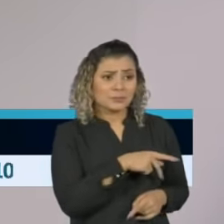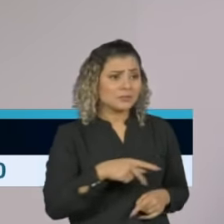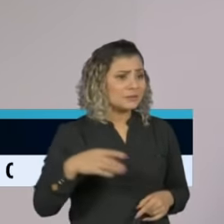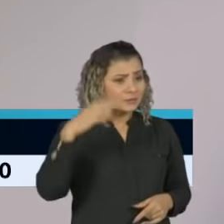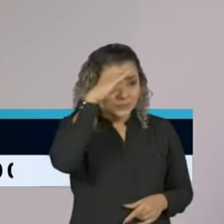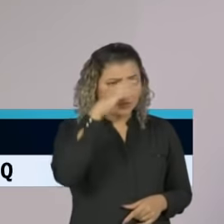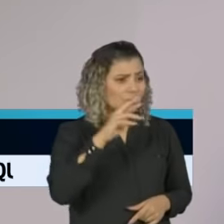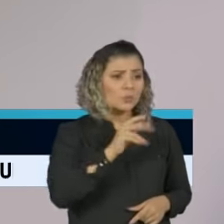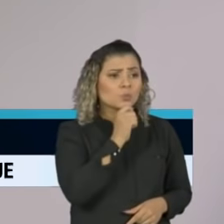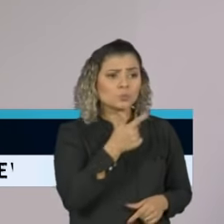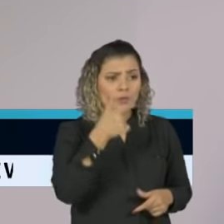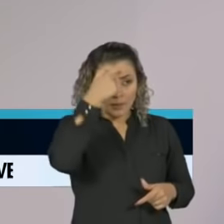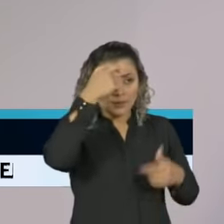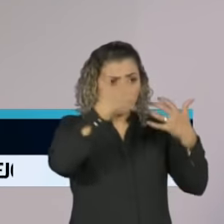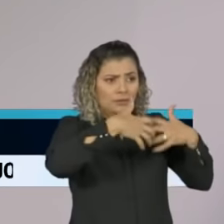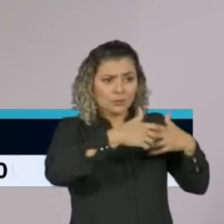racional.